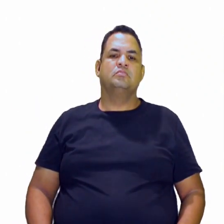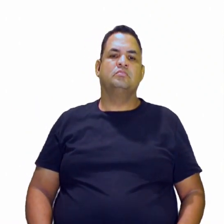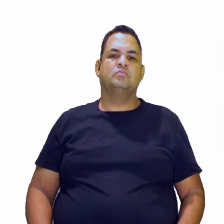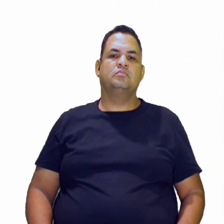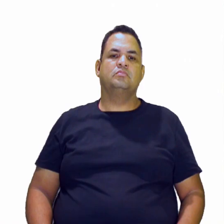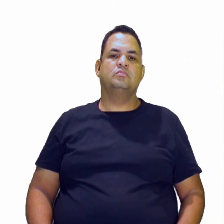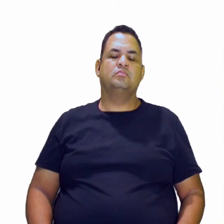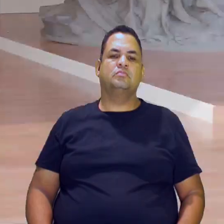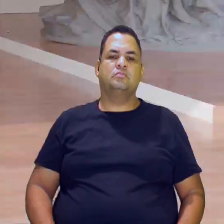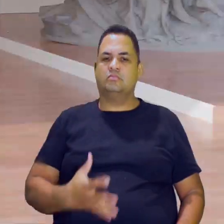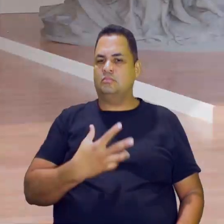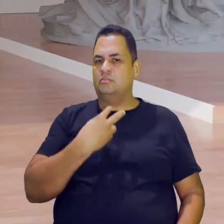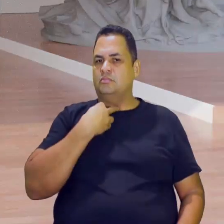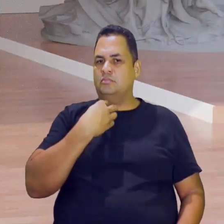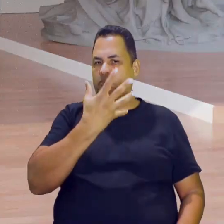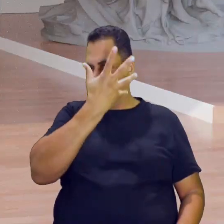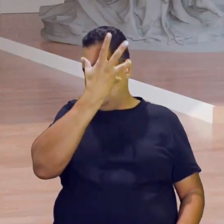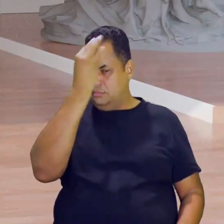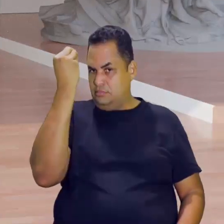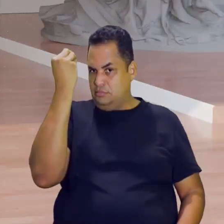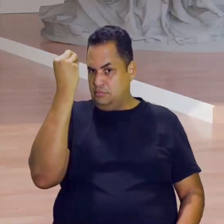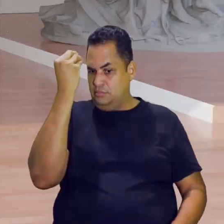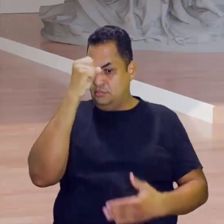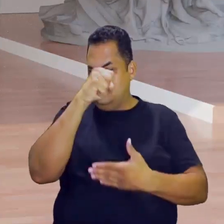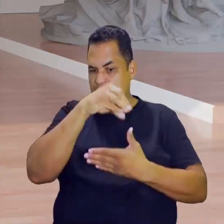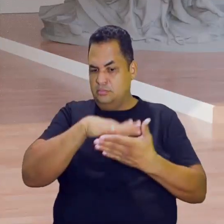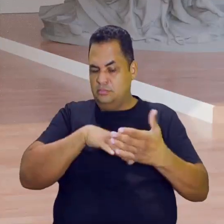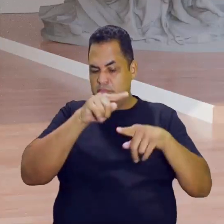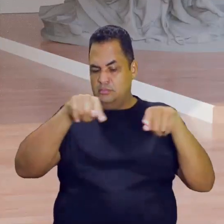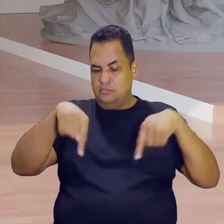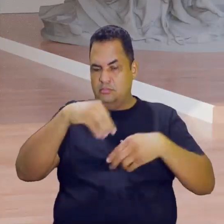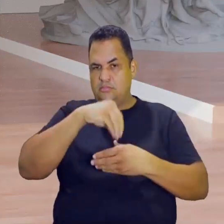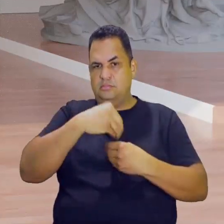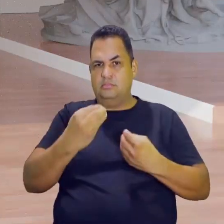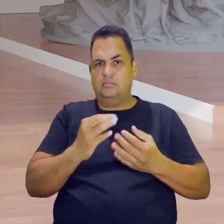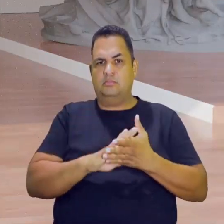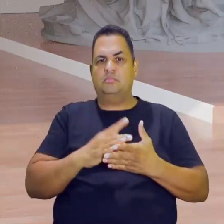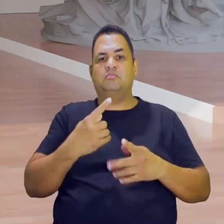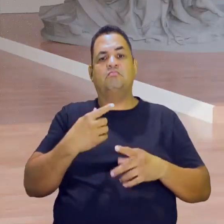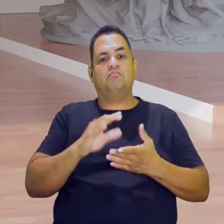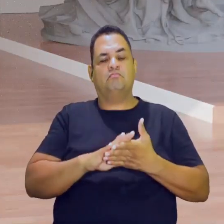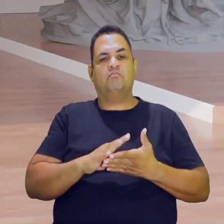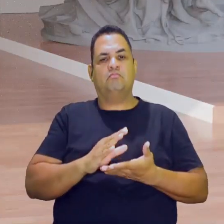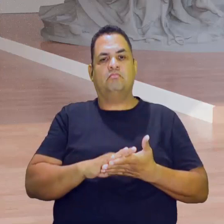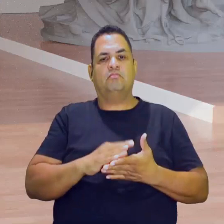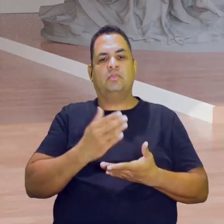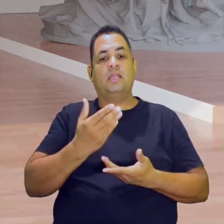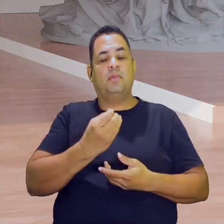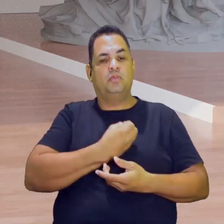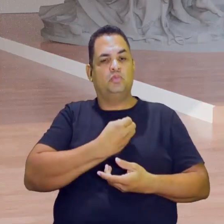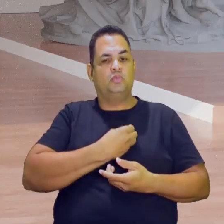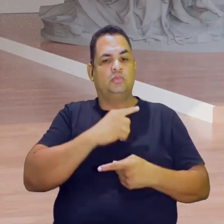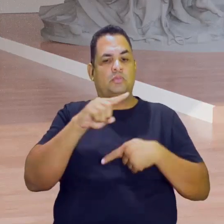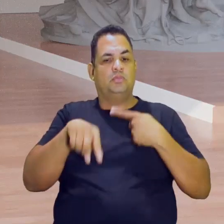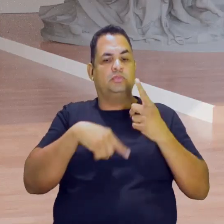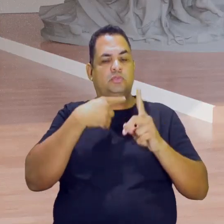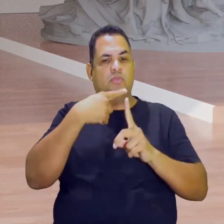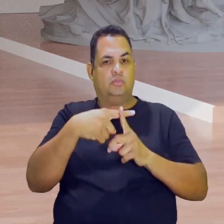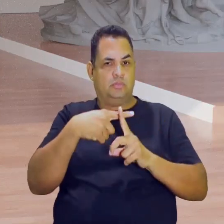Então, não esqueçam de fazer atividade esta classe, estudante, porque vale pontuação para somar aí com a